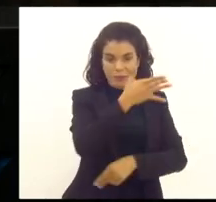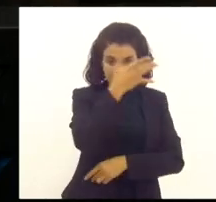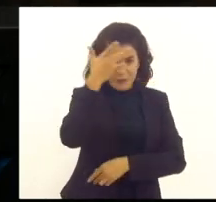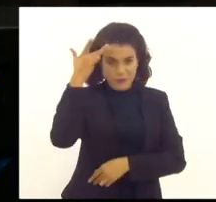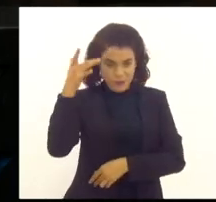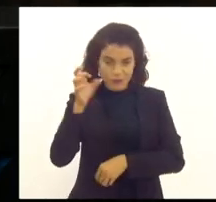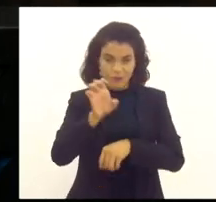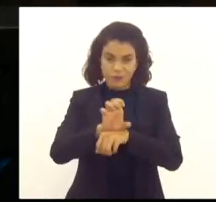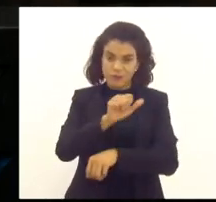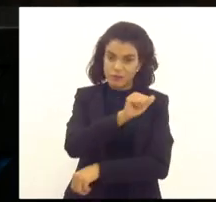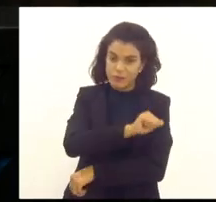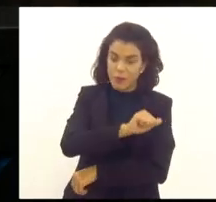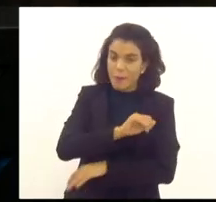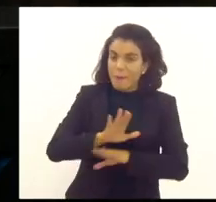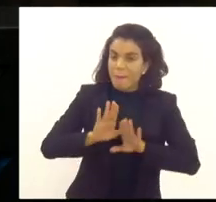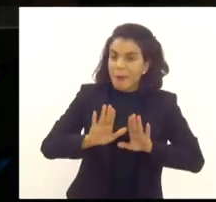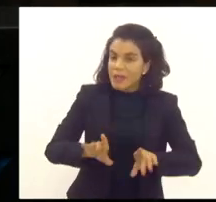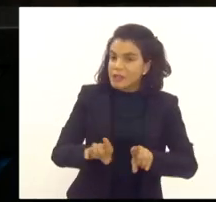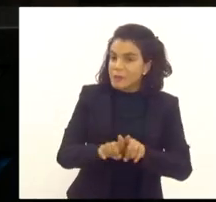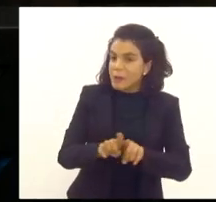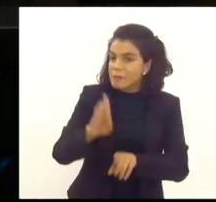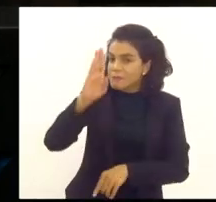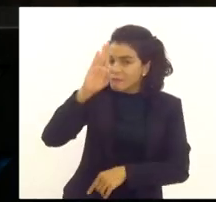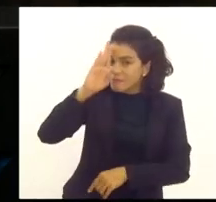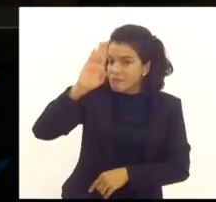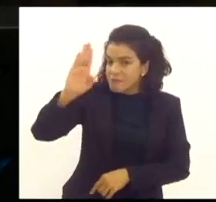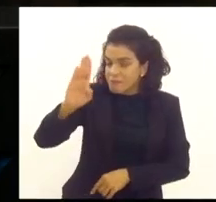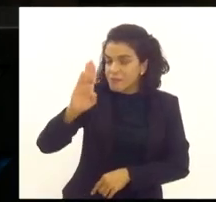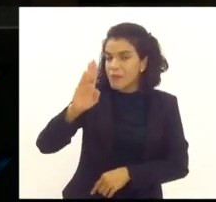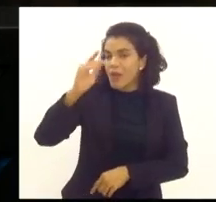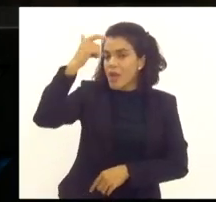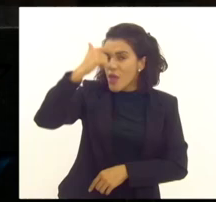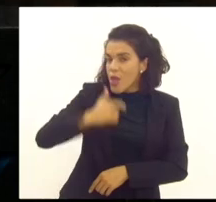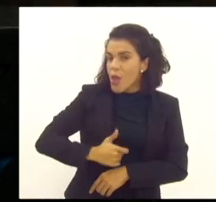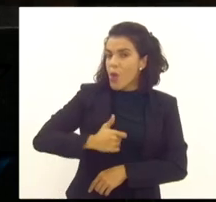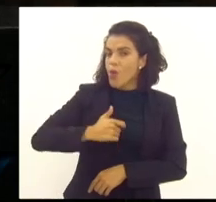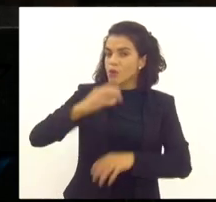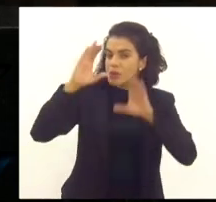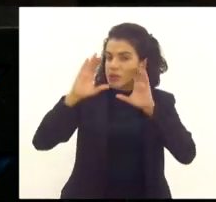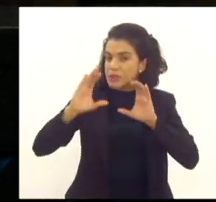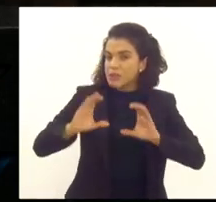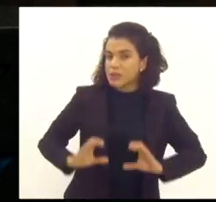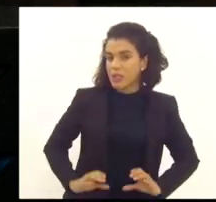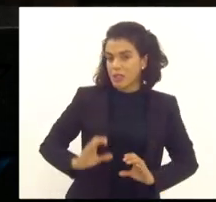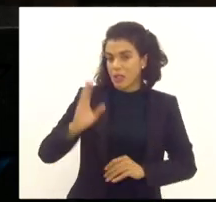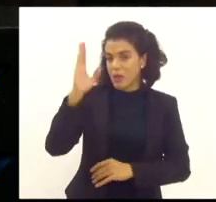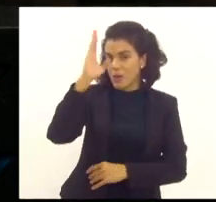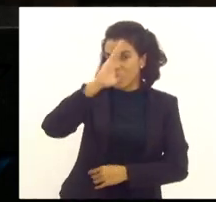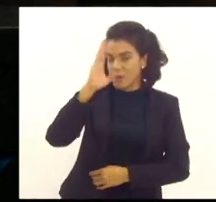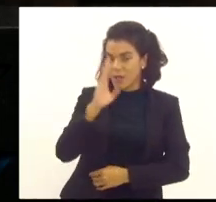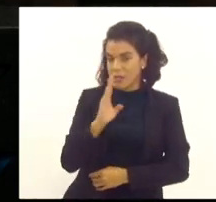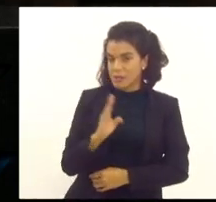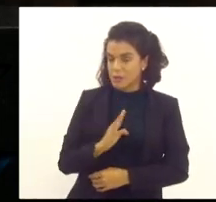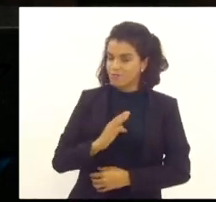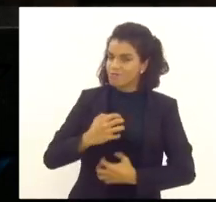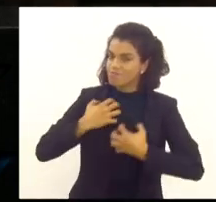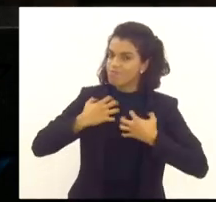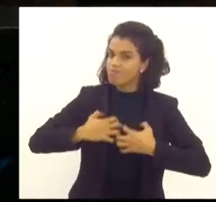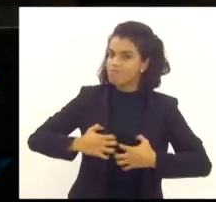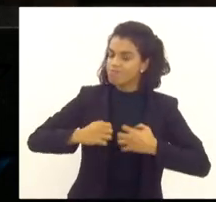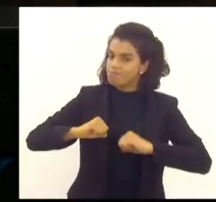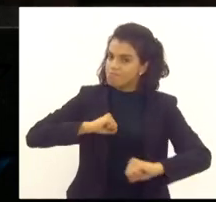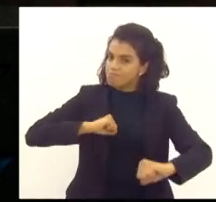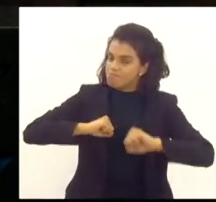do Rio de Janeiro mas principalmente como um brasileiro que sou indignado